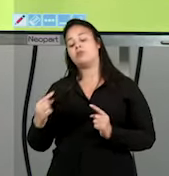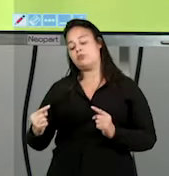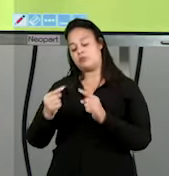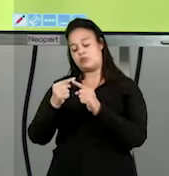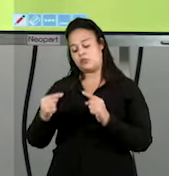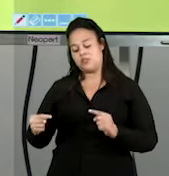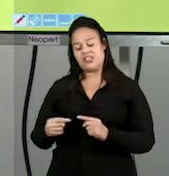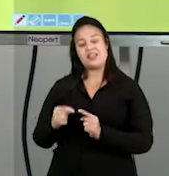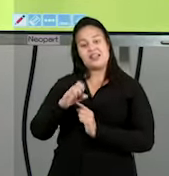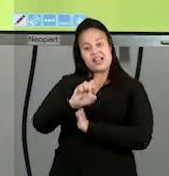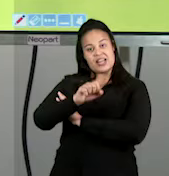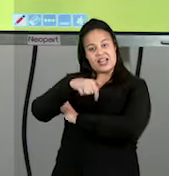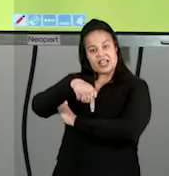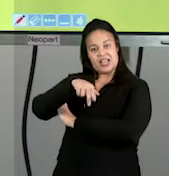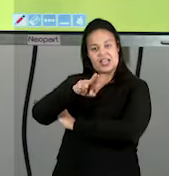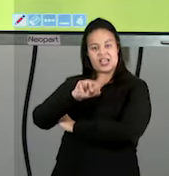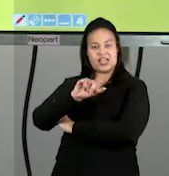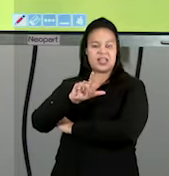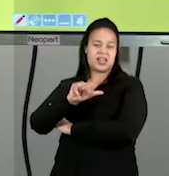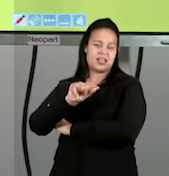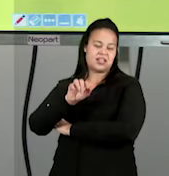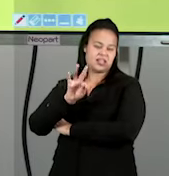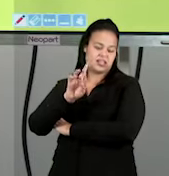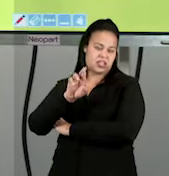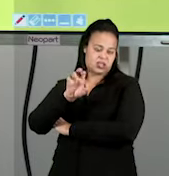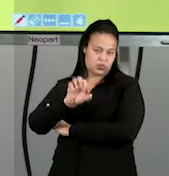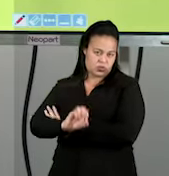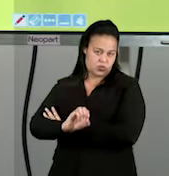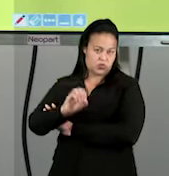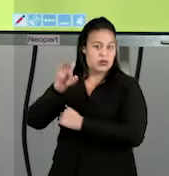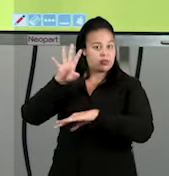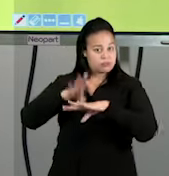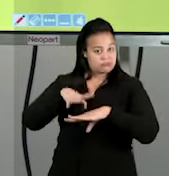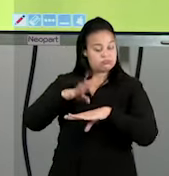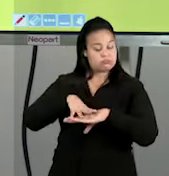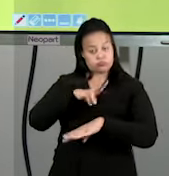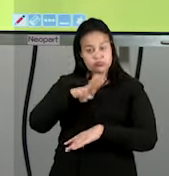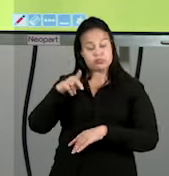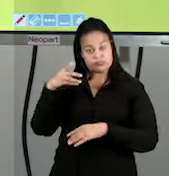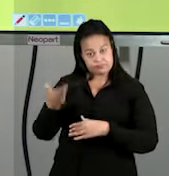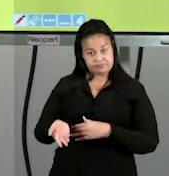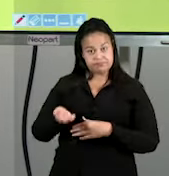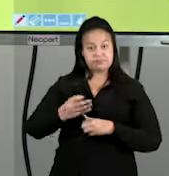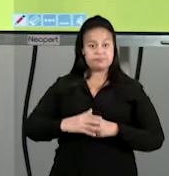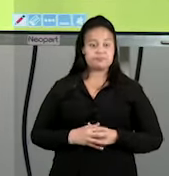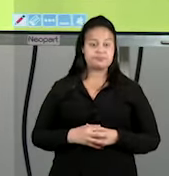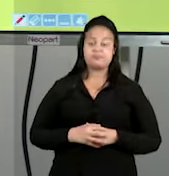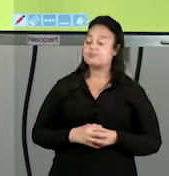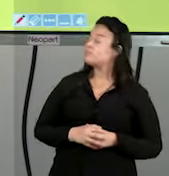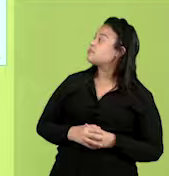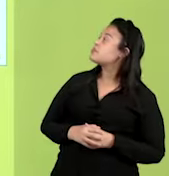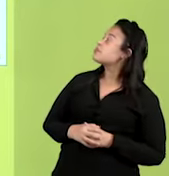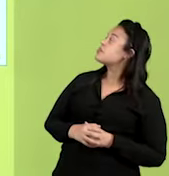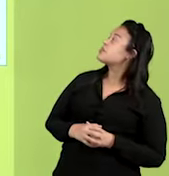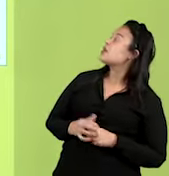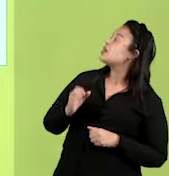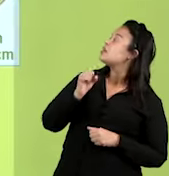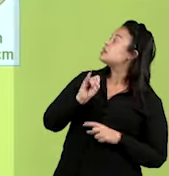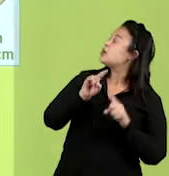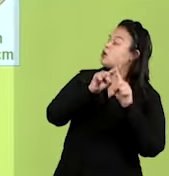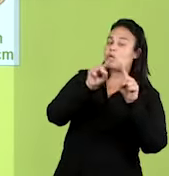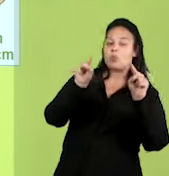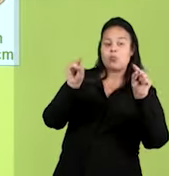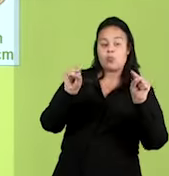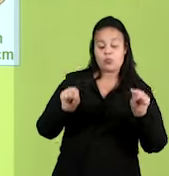triângulo equilátero. E se eu tenho o quadrado,